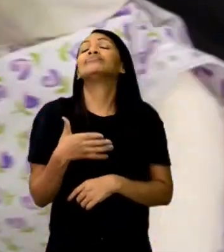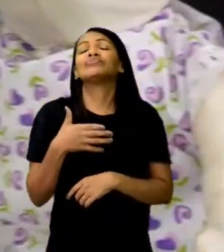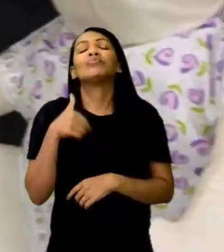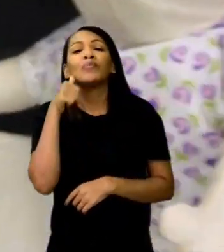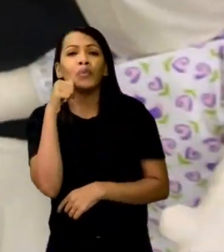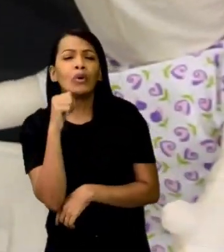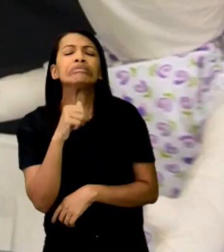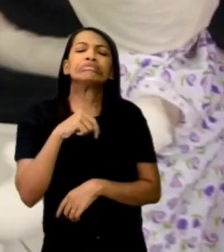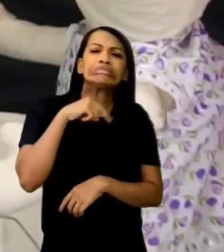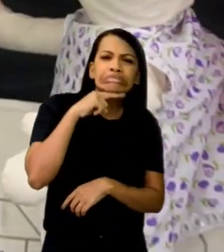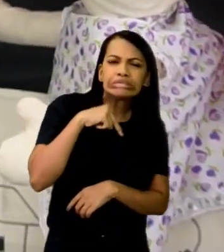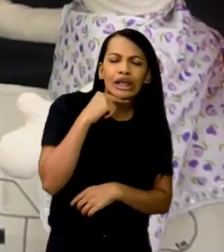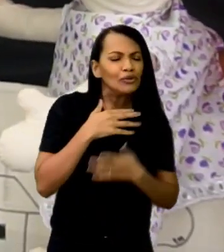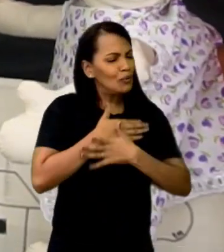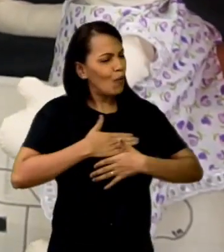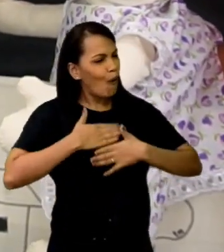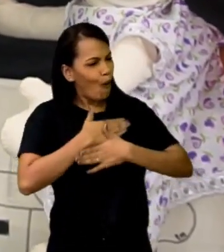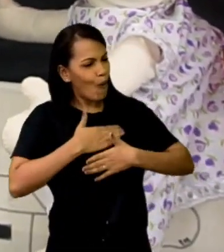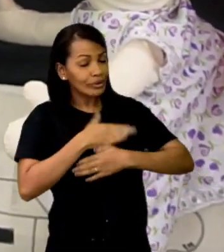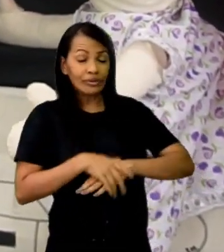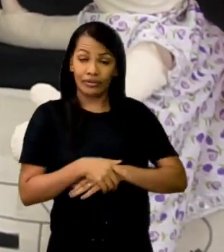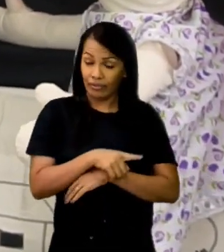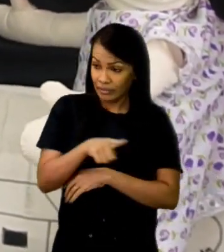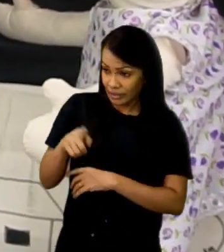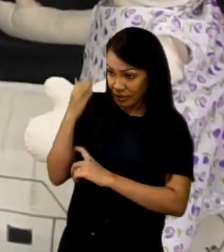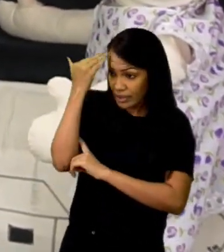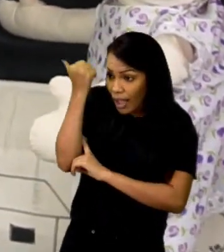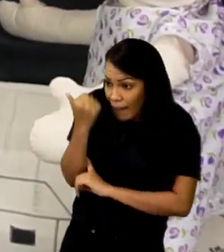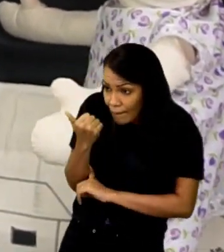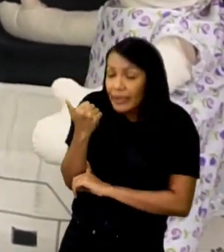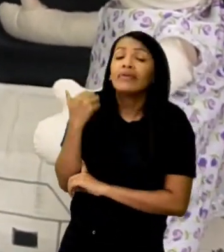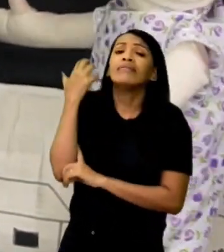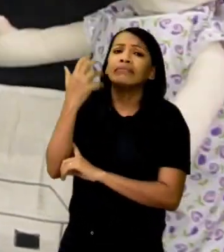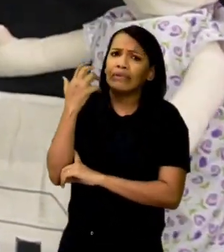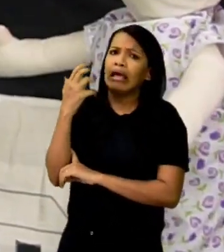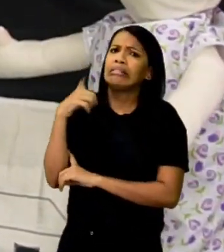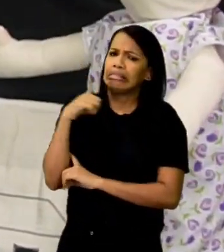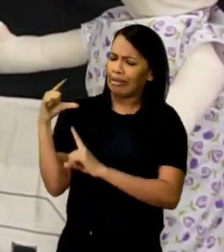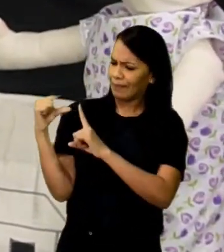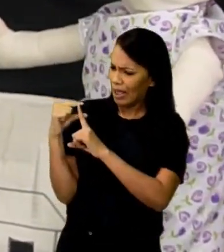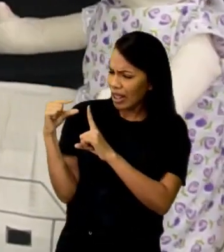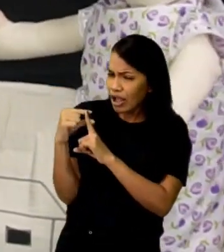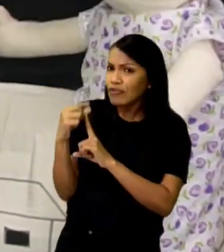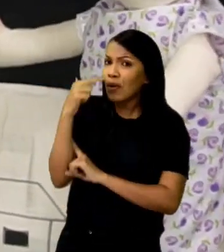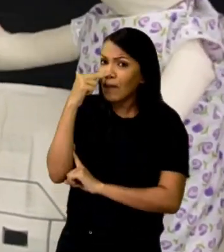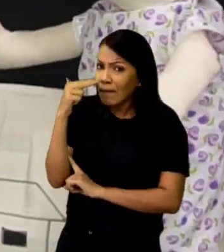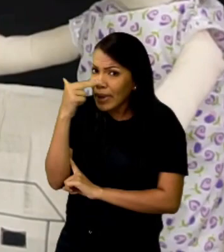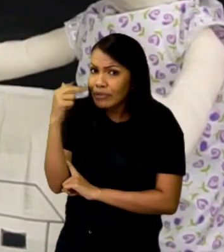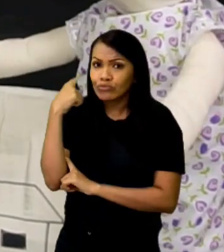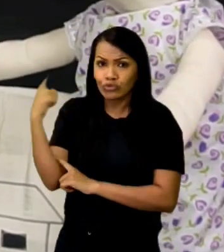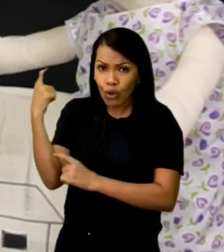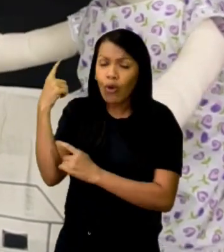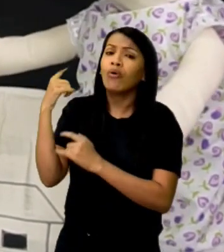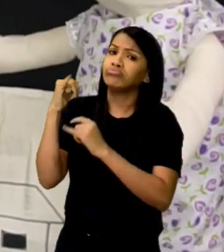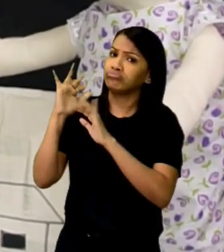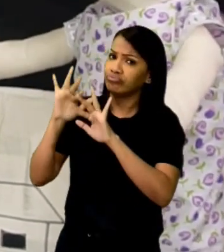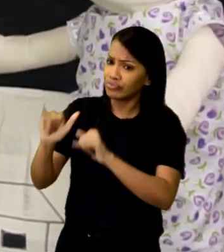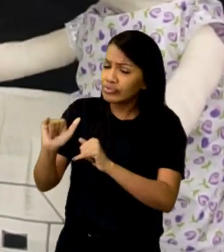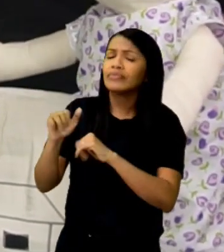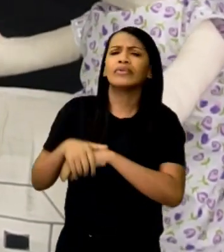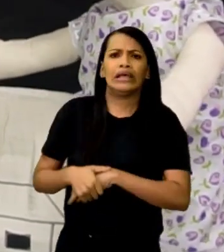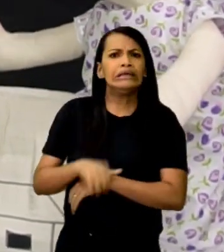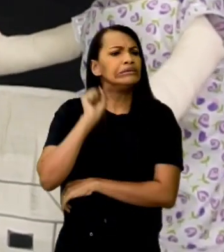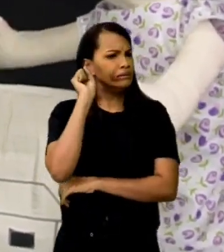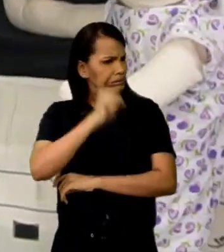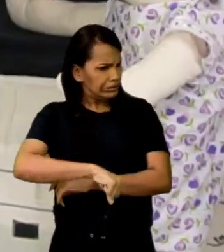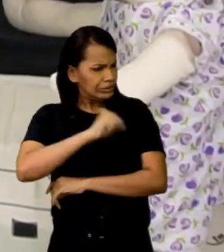ela. Mas vocês sabiam que nas cantigas tem palavras que têm o mesmo som no final? Sim. Até já encontrei